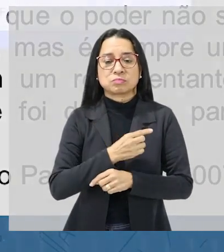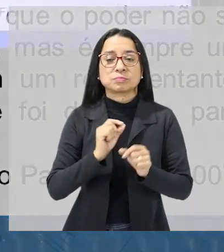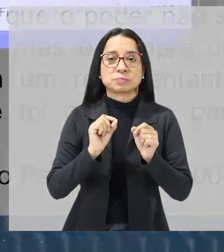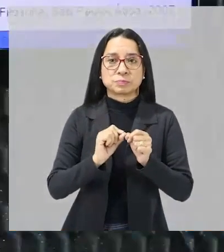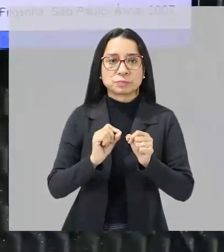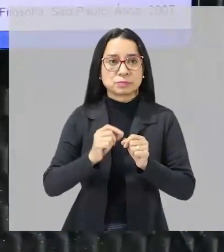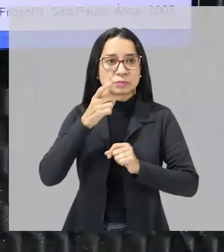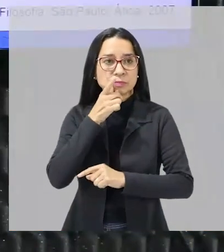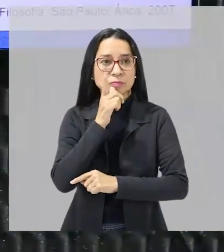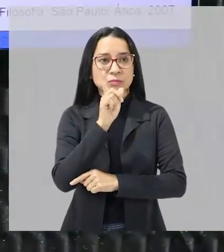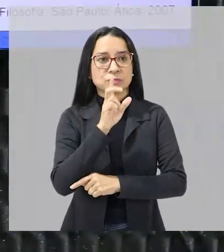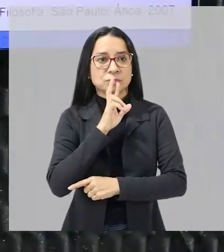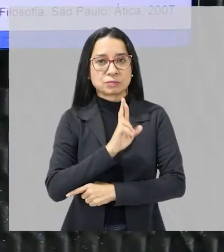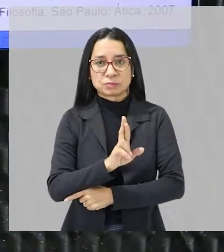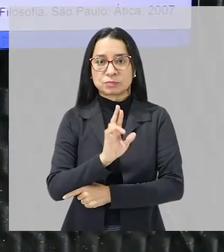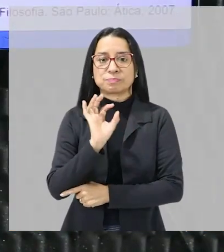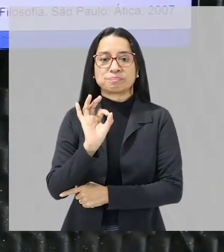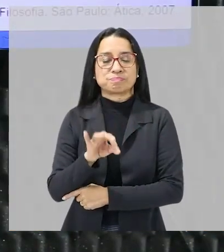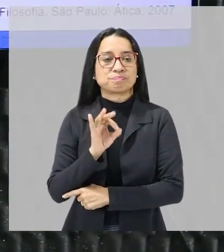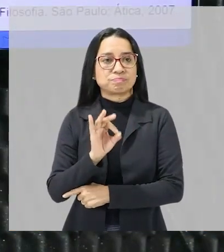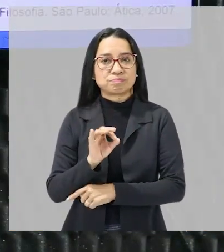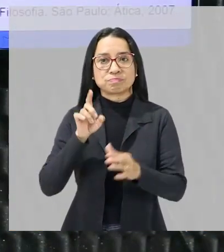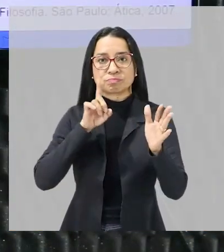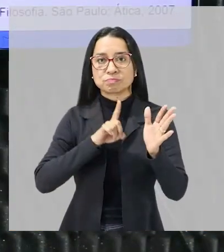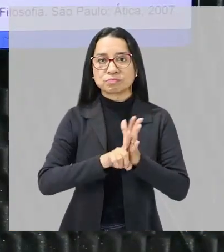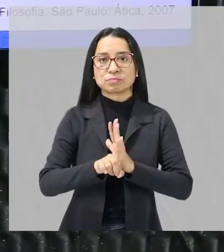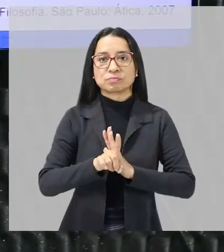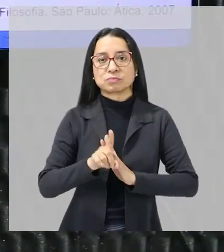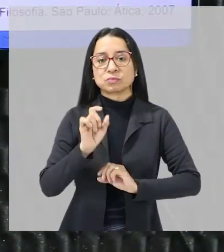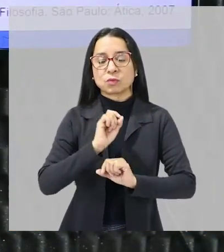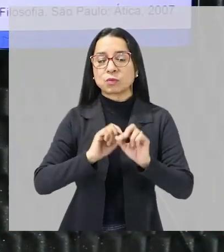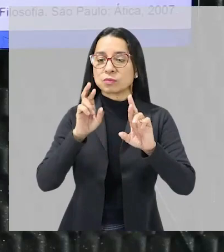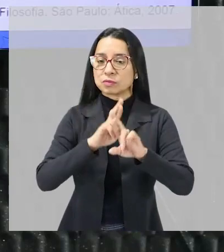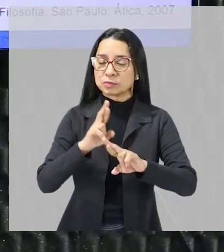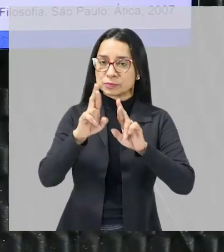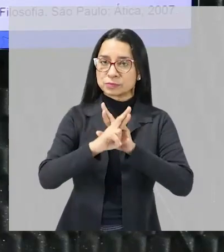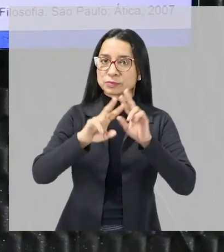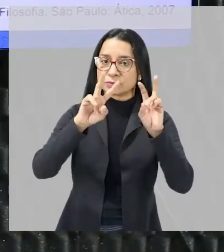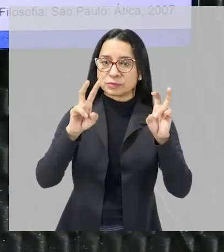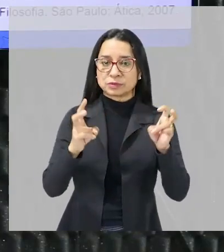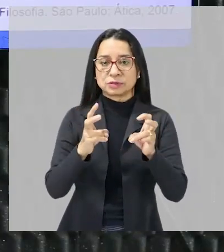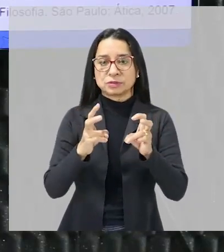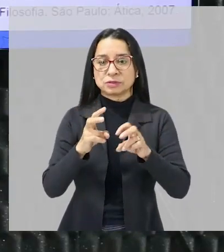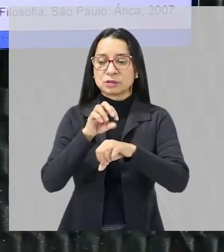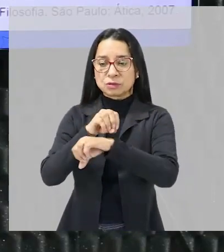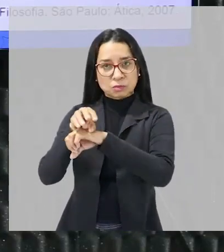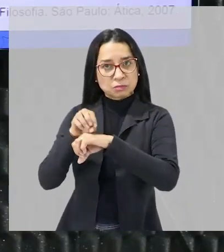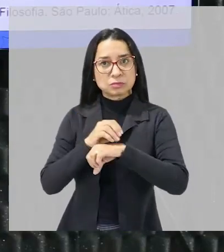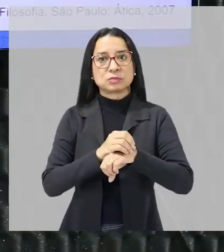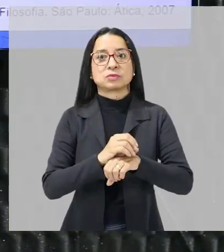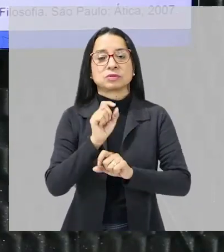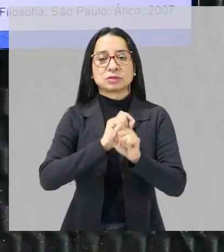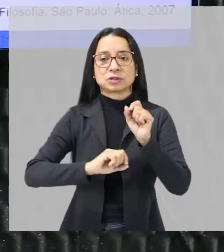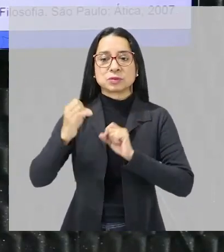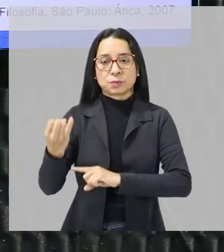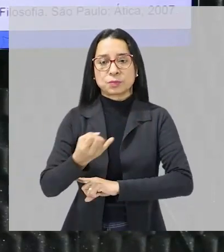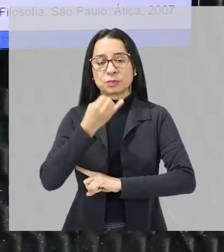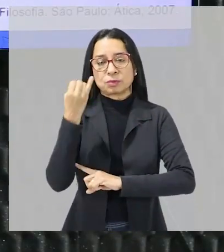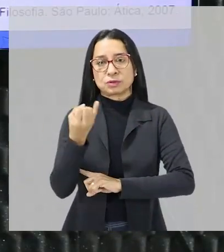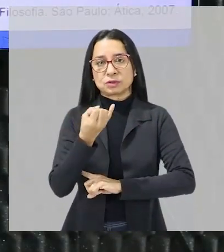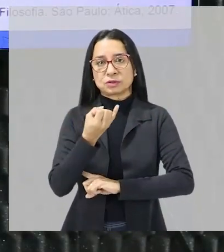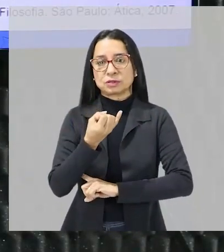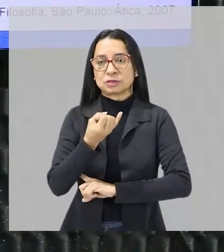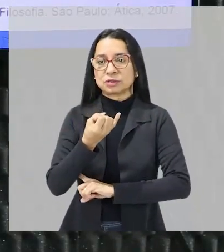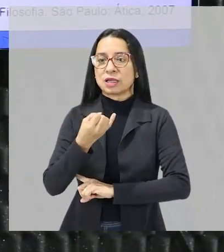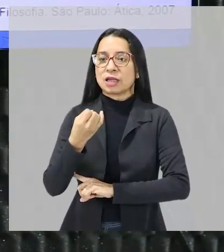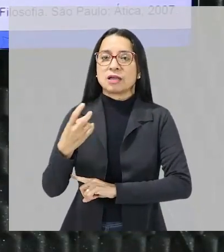para conseguir responder corretamente questões sobre essa temática. Eu vou te dar algumas dicas importantes, dicas valiosas, então pega